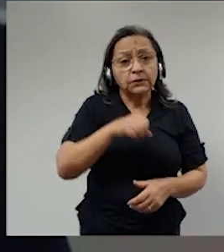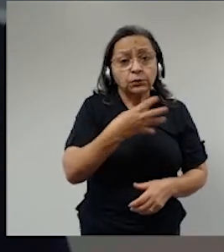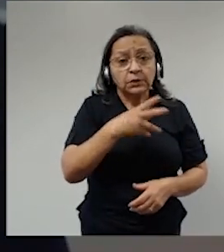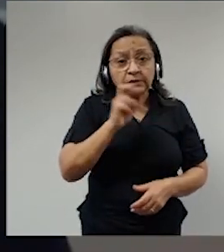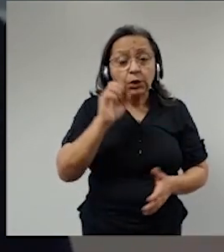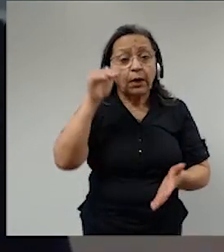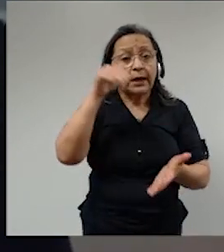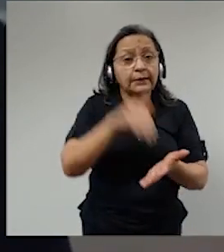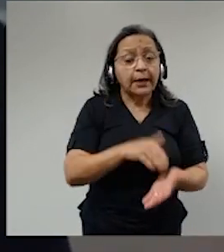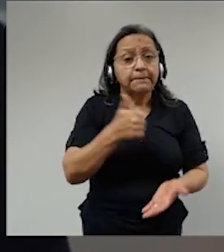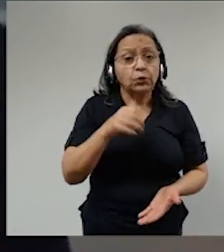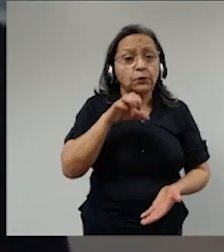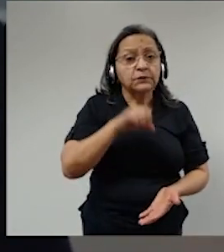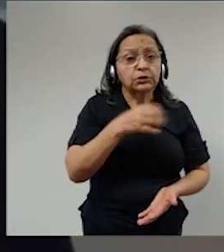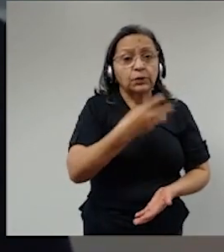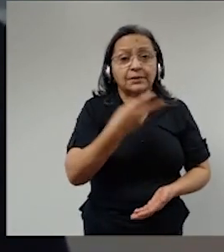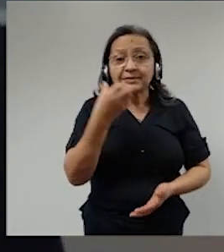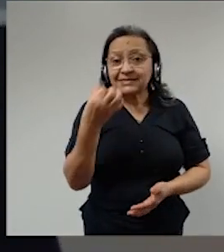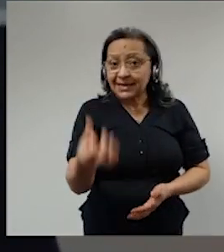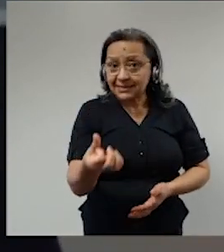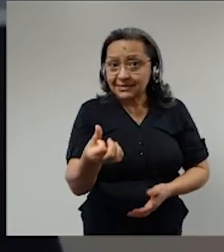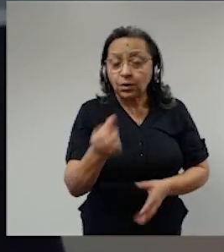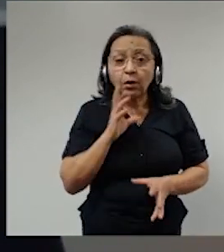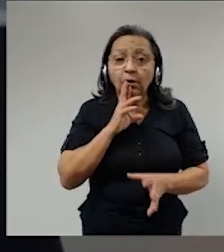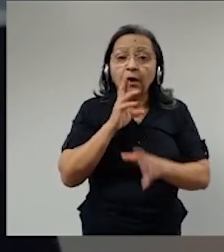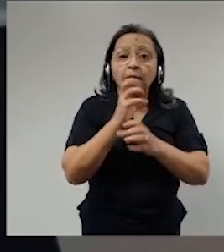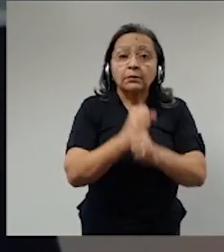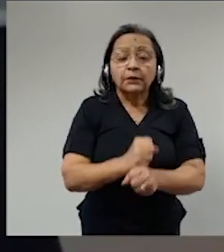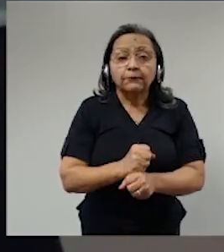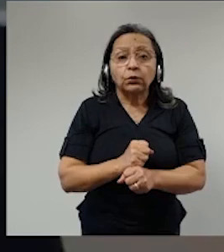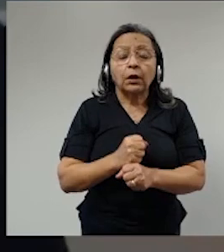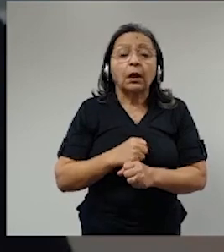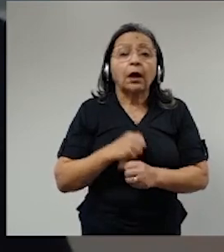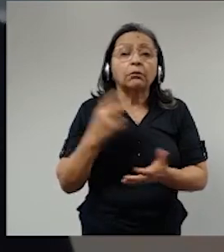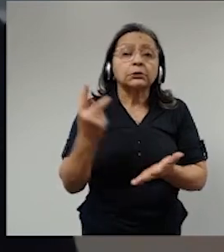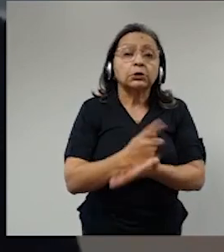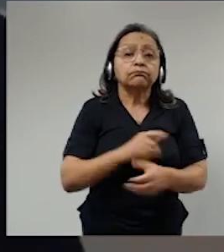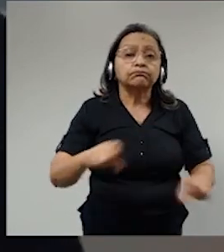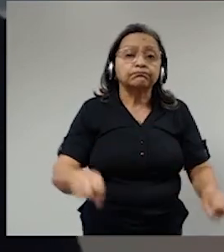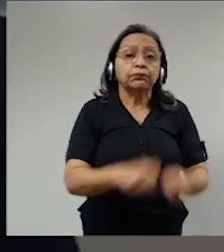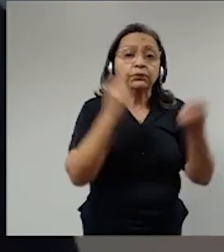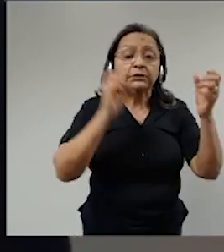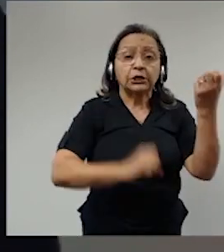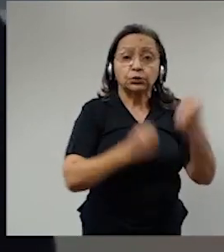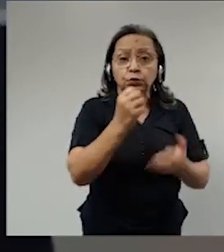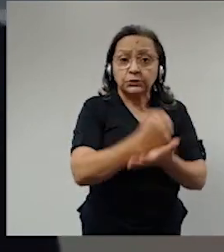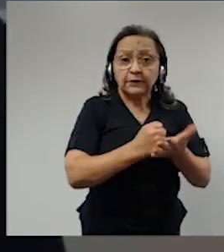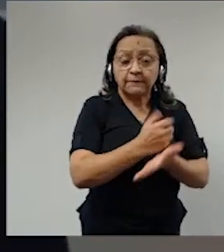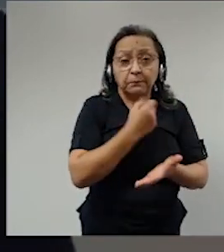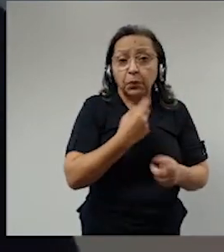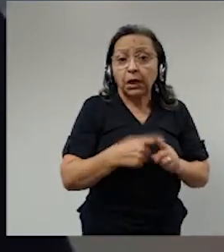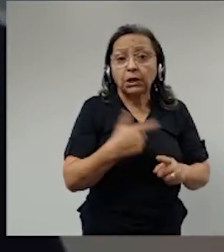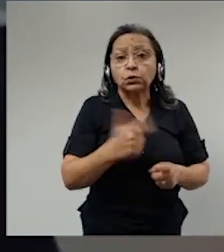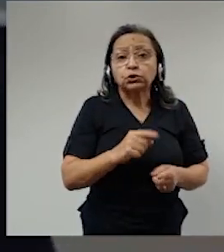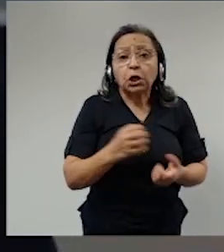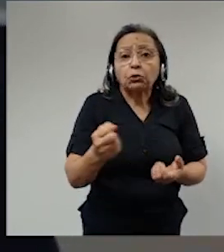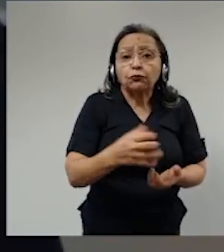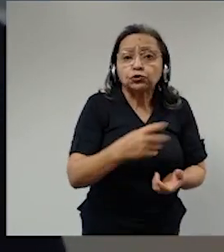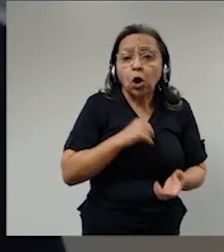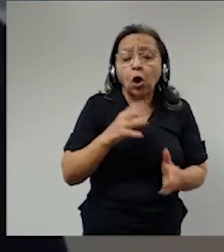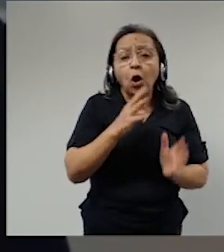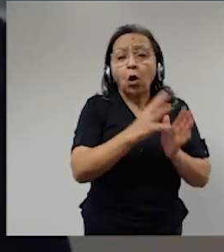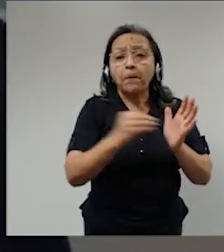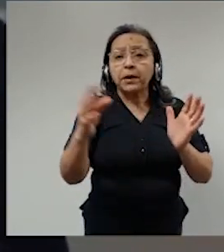1996. O resultado foi sucateamento da indústria farmacêutica nacional, não fazíamos nenhuma inovação, só copiávamos